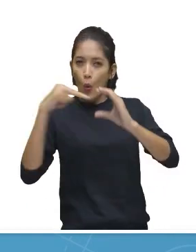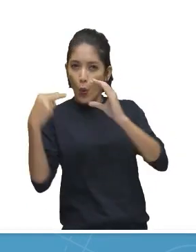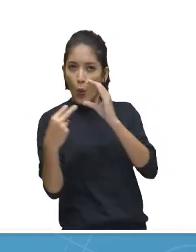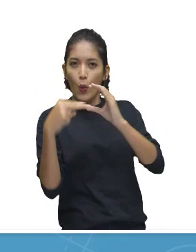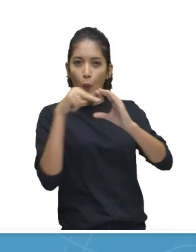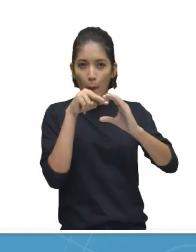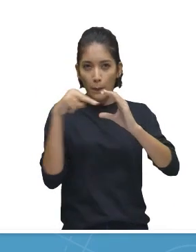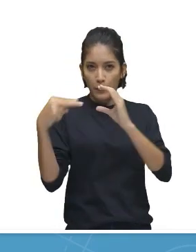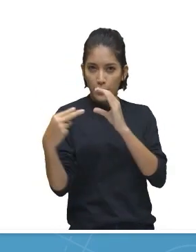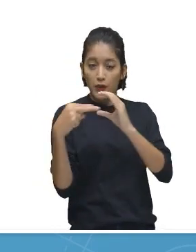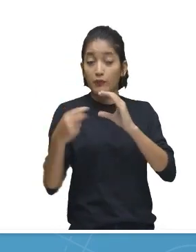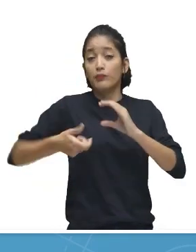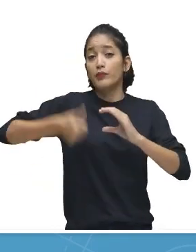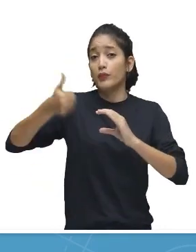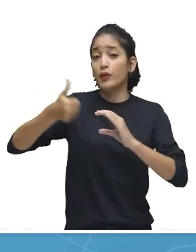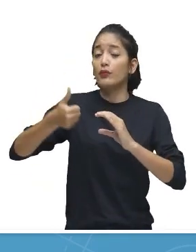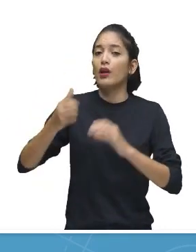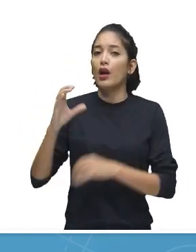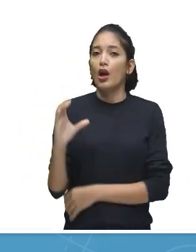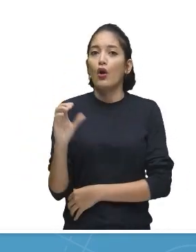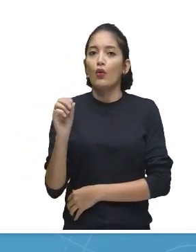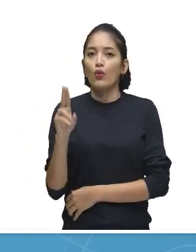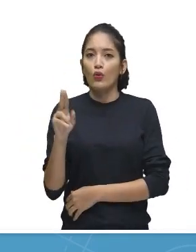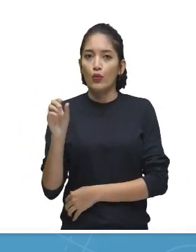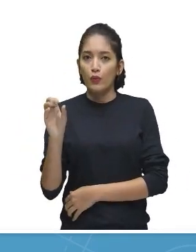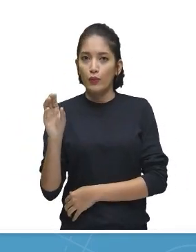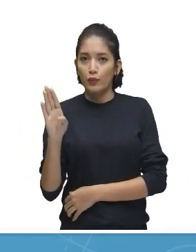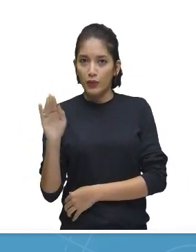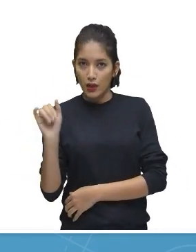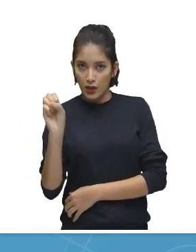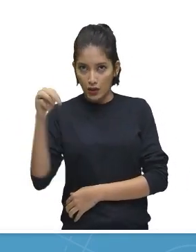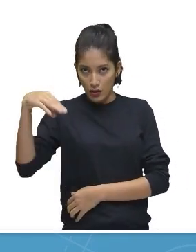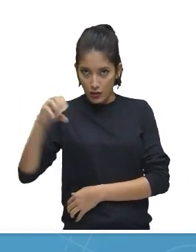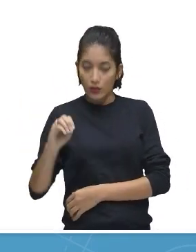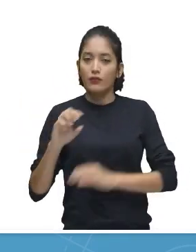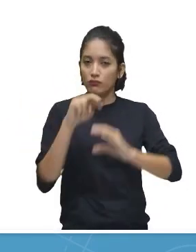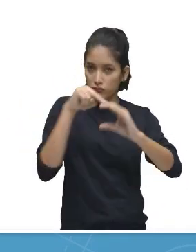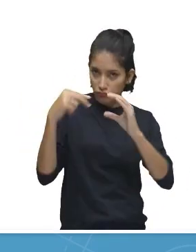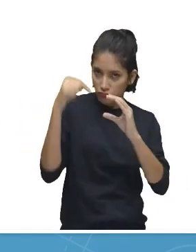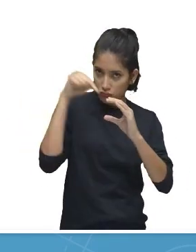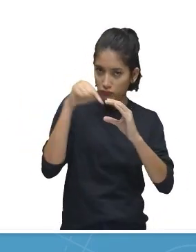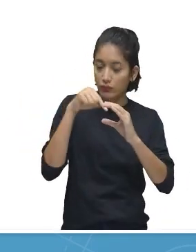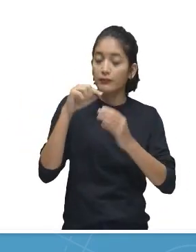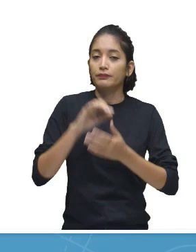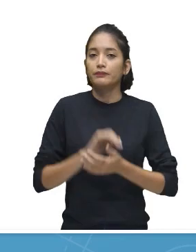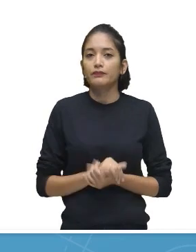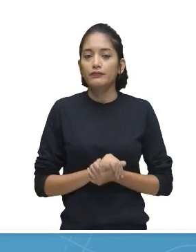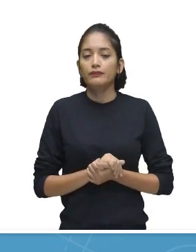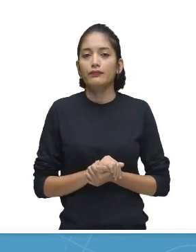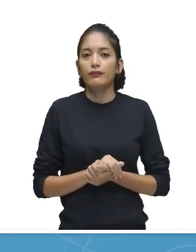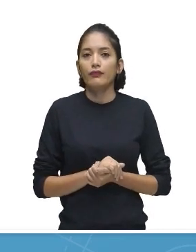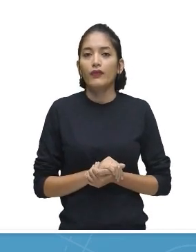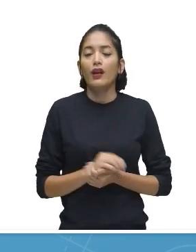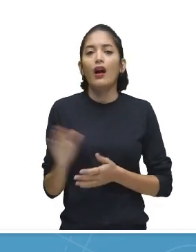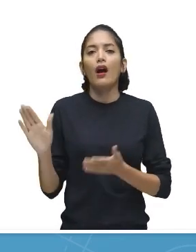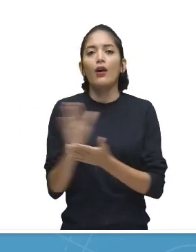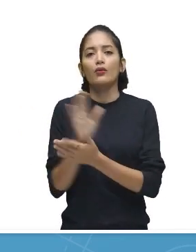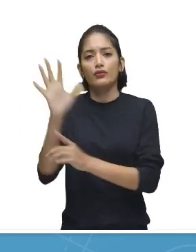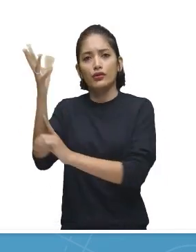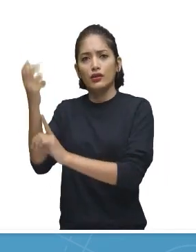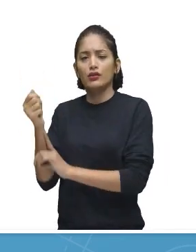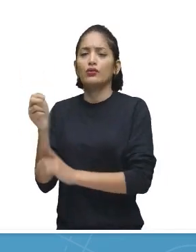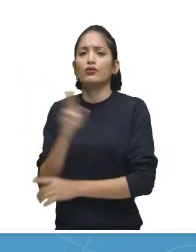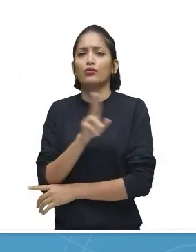primeiramente o cubismo, ele teve uma fase chamada, alguns autores chamam de cezaniana, porque